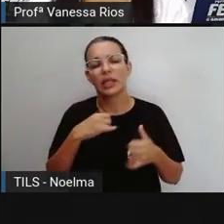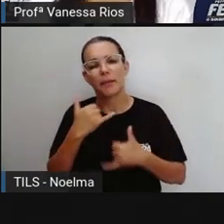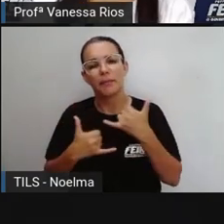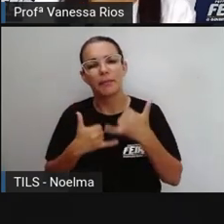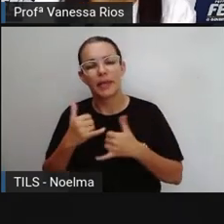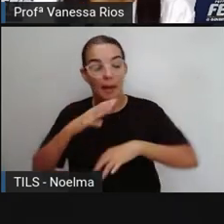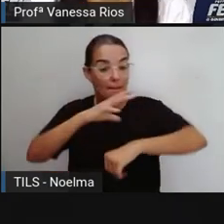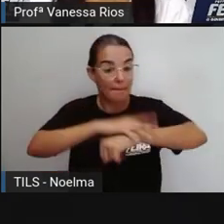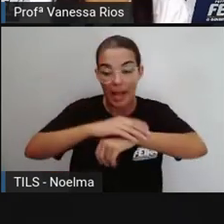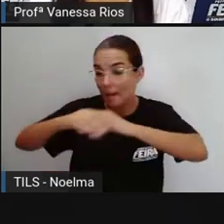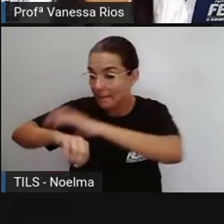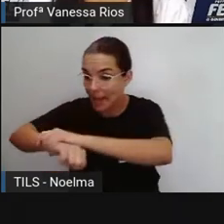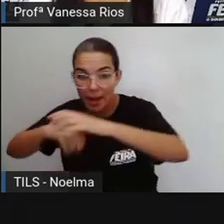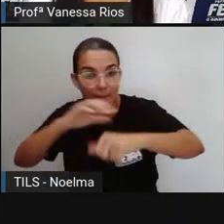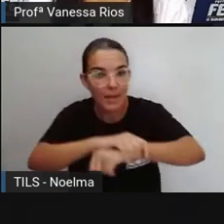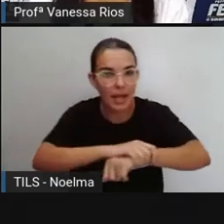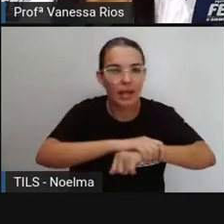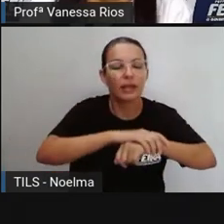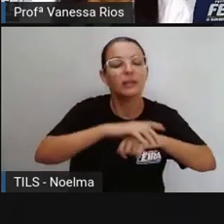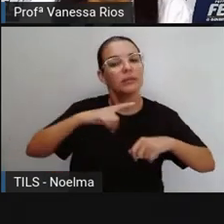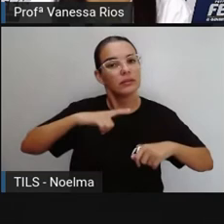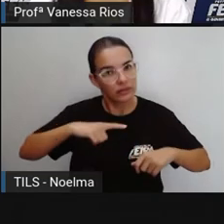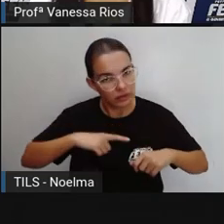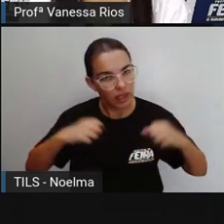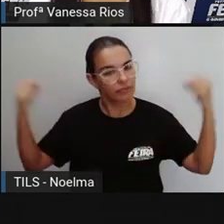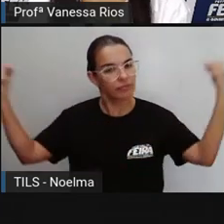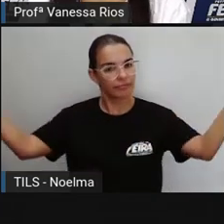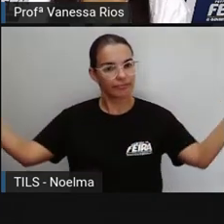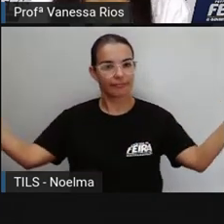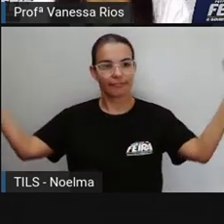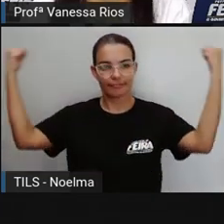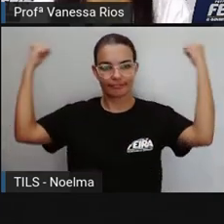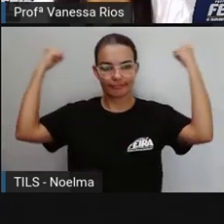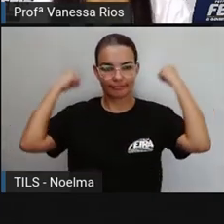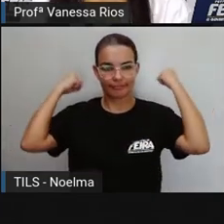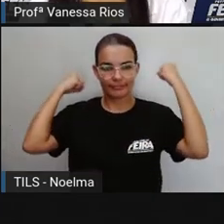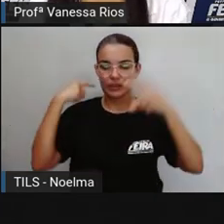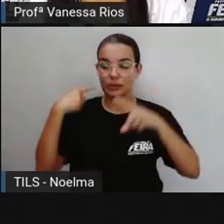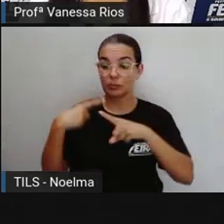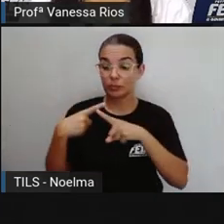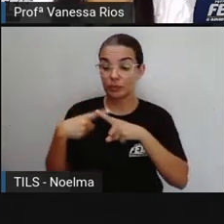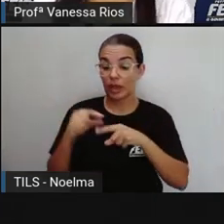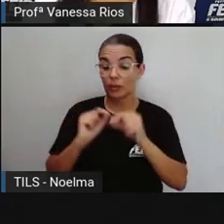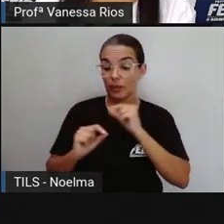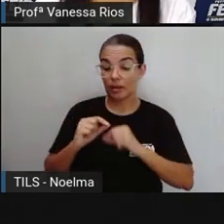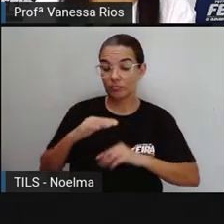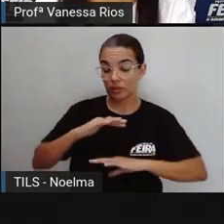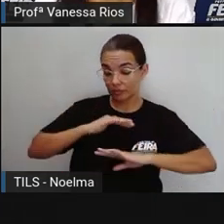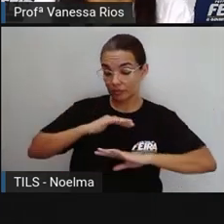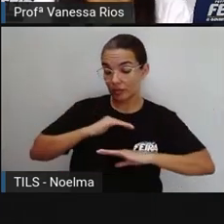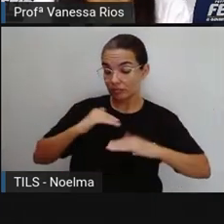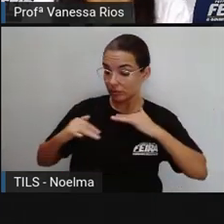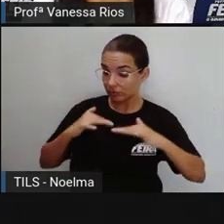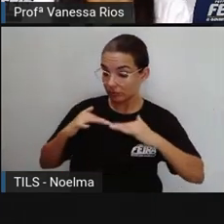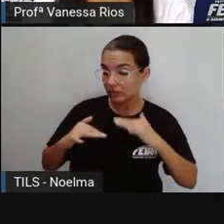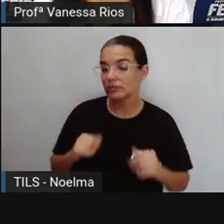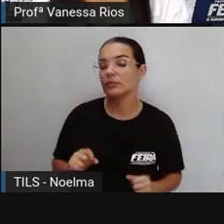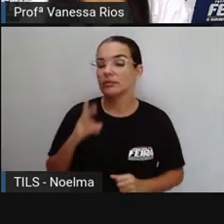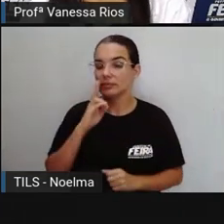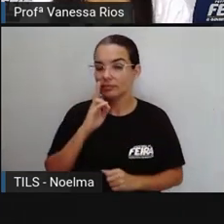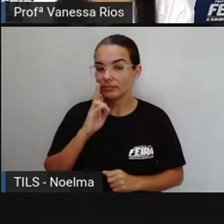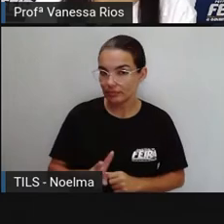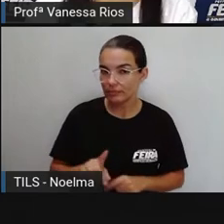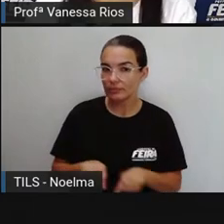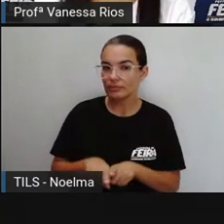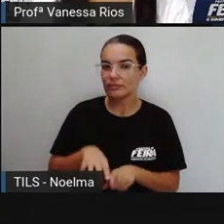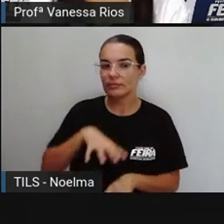aí de pega-pega, né? São atividades físicas, porque trabalha também a movimentação do corpo, né? Trabalha também aí